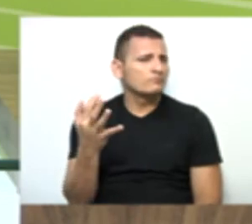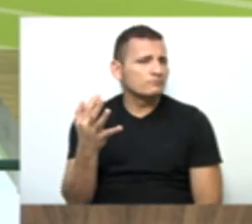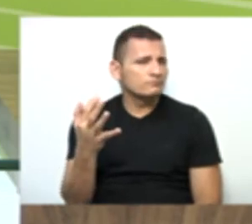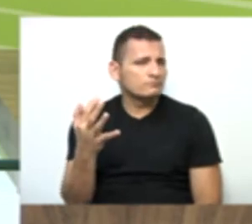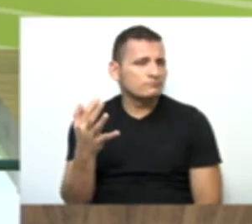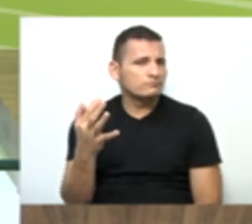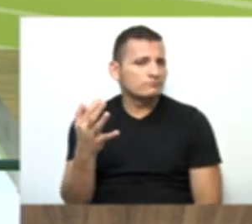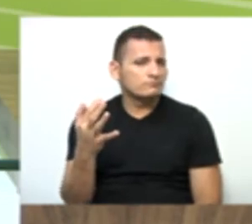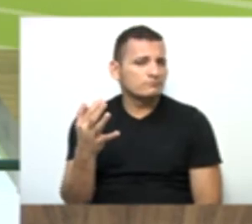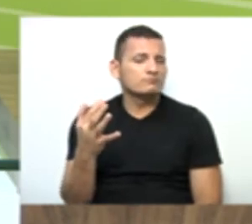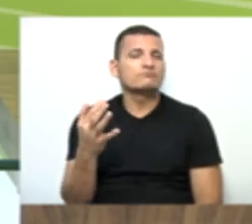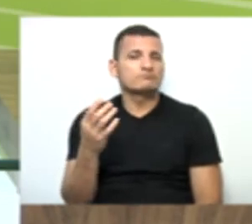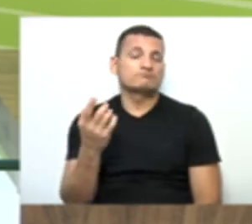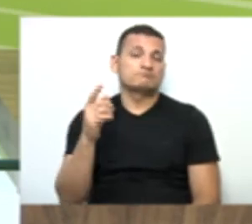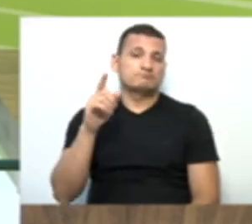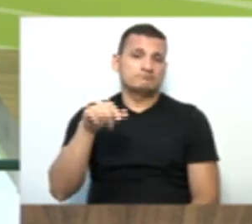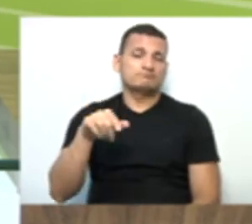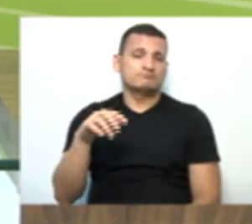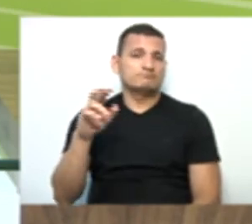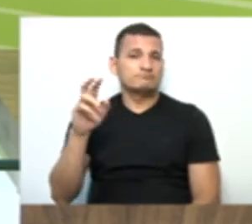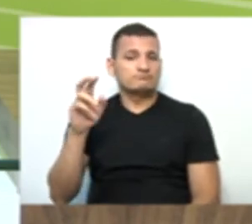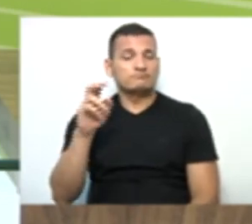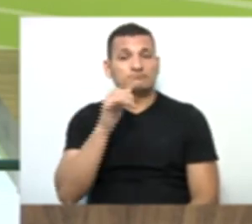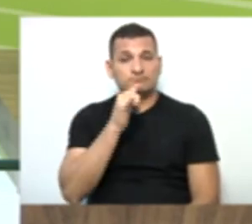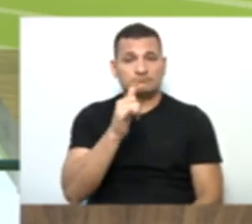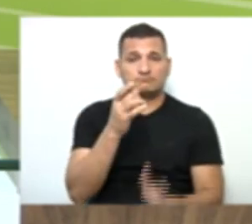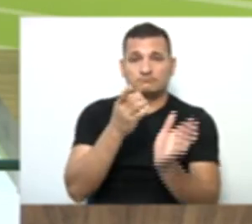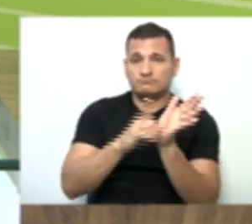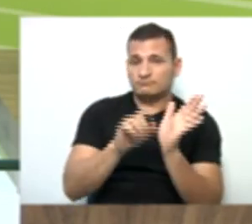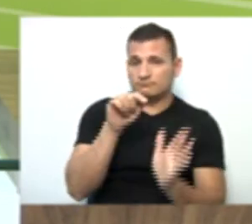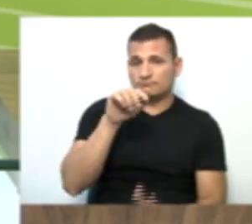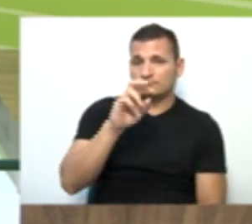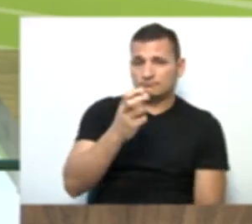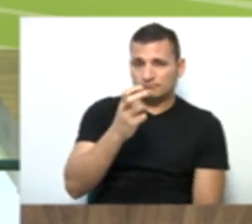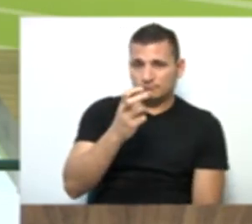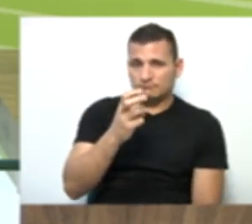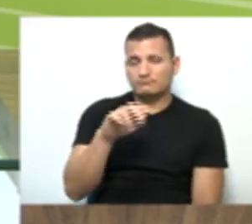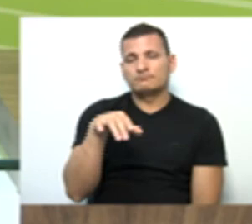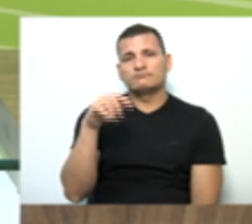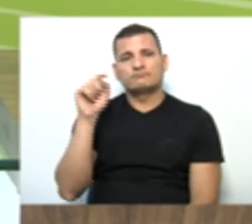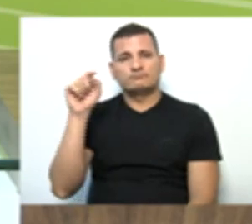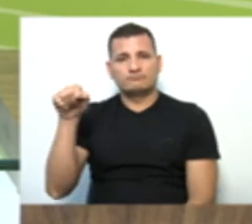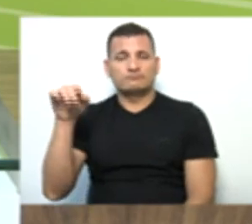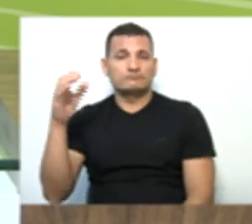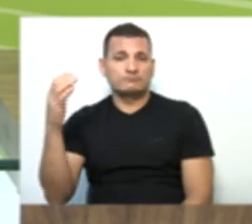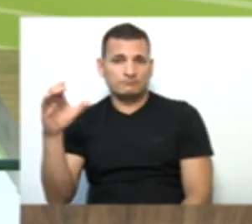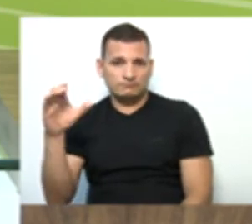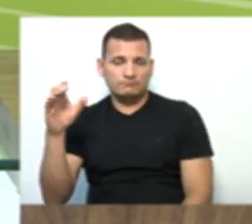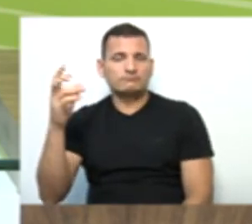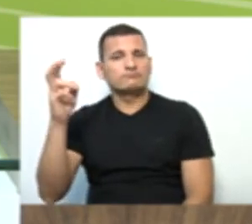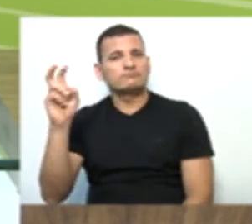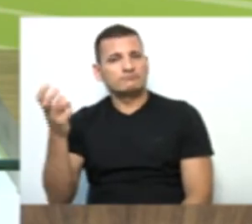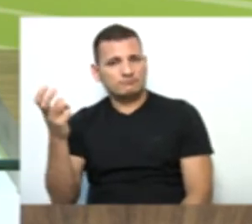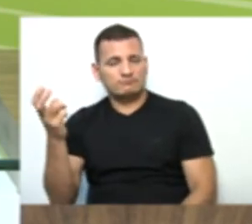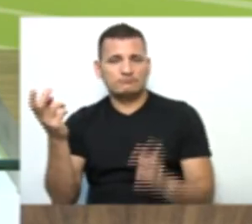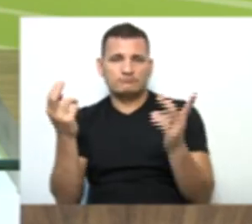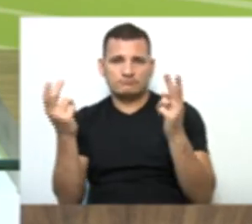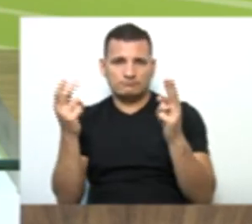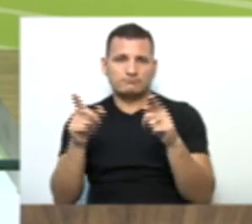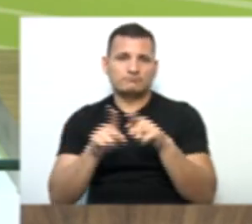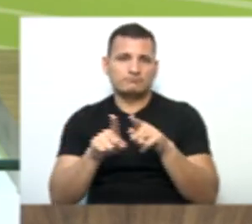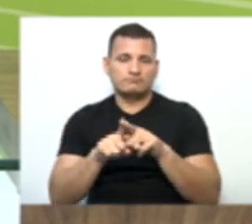Quanto? Isso aí. Se temos 5.000 em débito, então tem que haver 5.000 em crédito. Portanto,